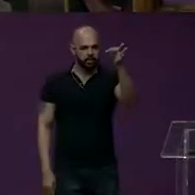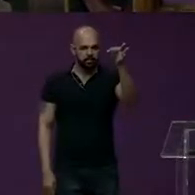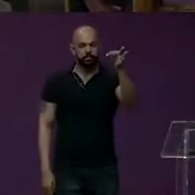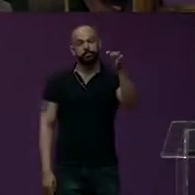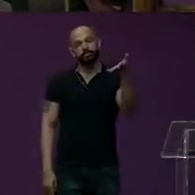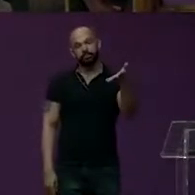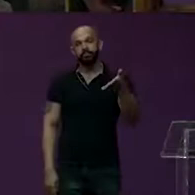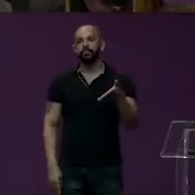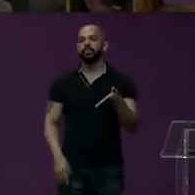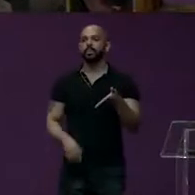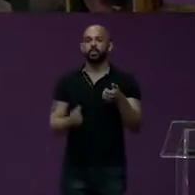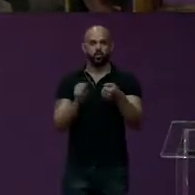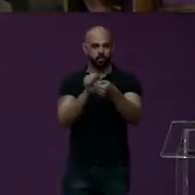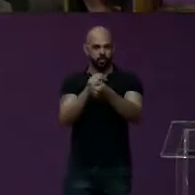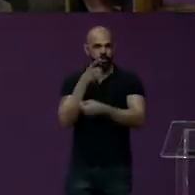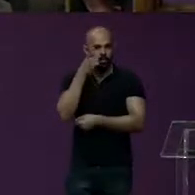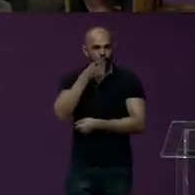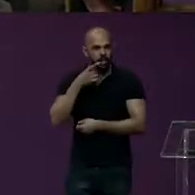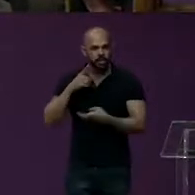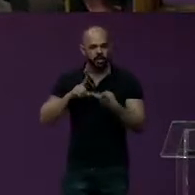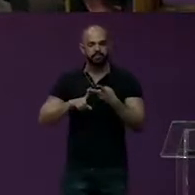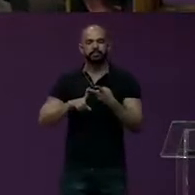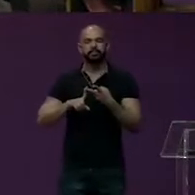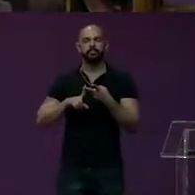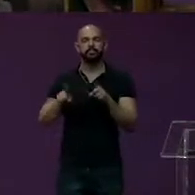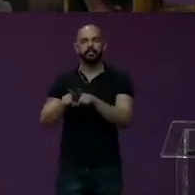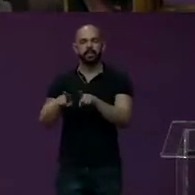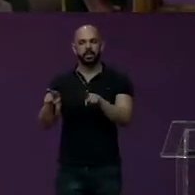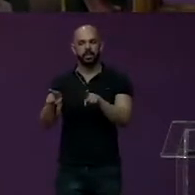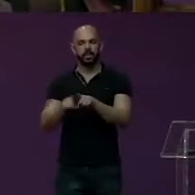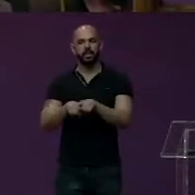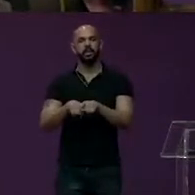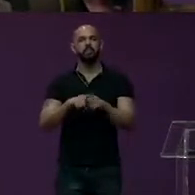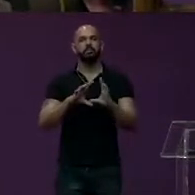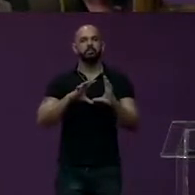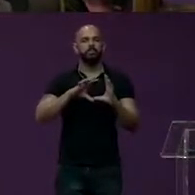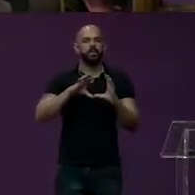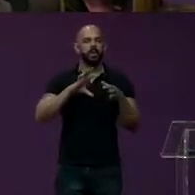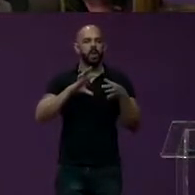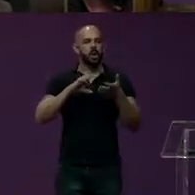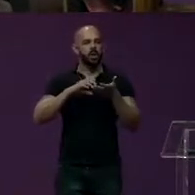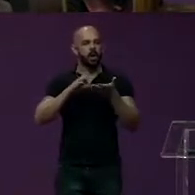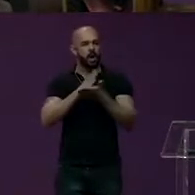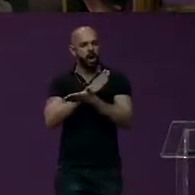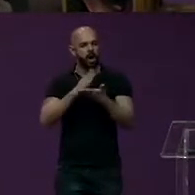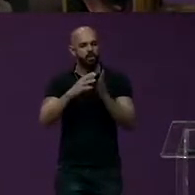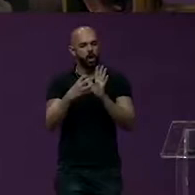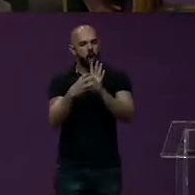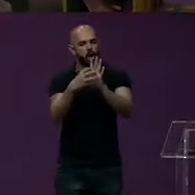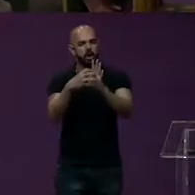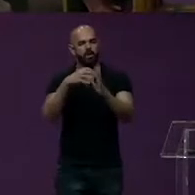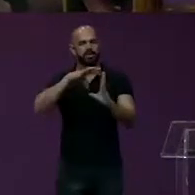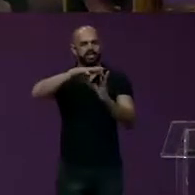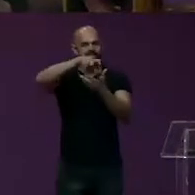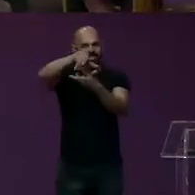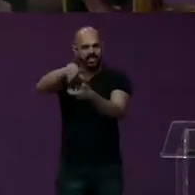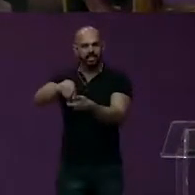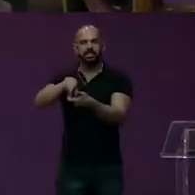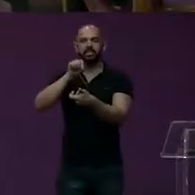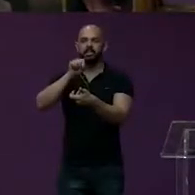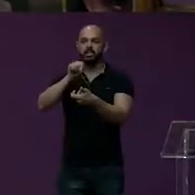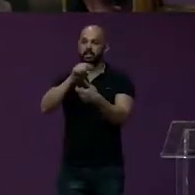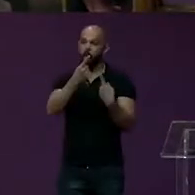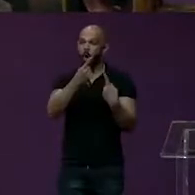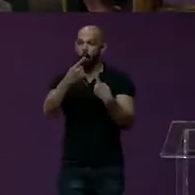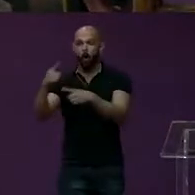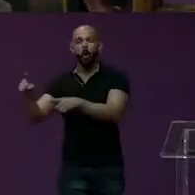Então, junto ao Legislativo, junto aos organismos internacionais, em ações conjuntas com